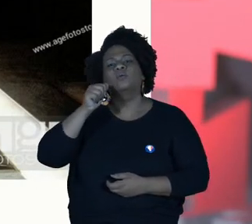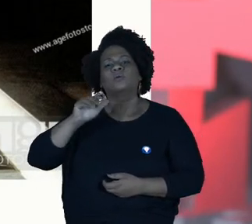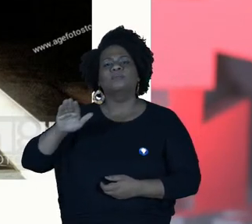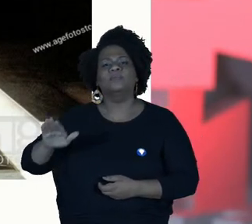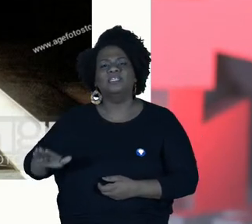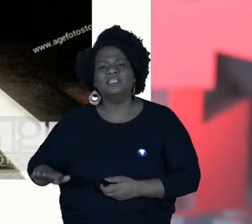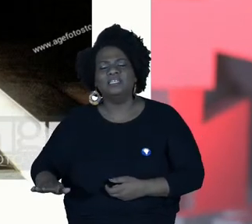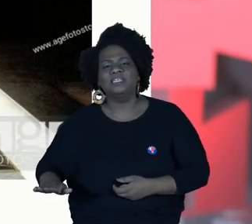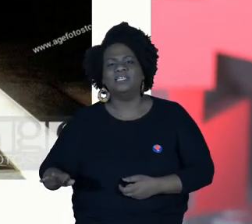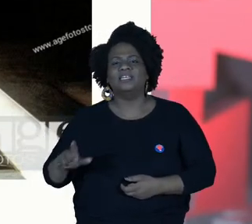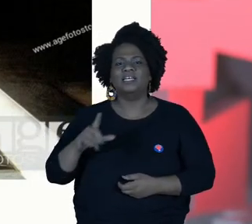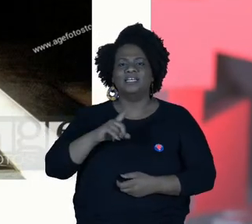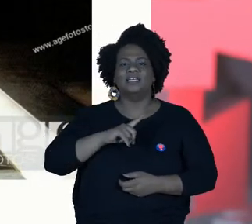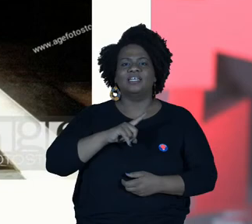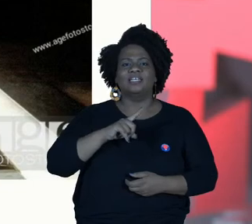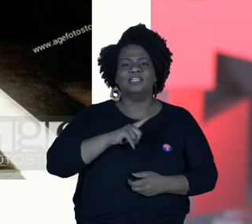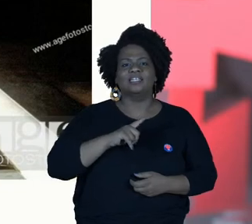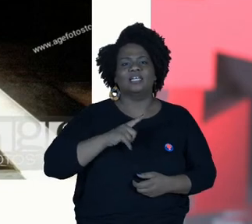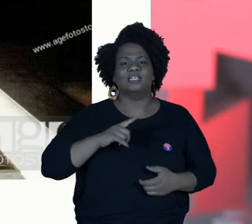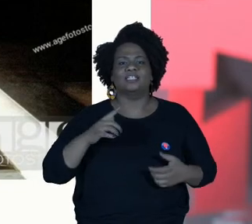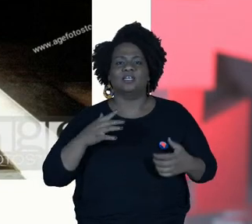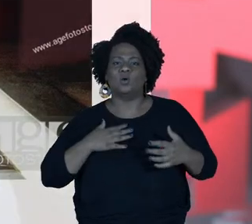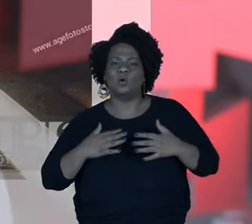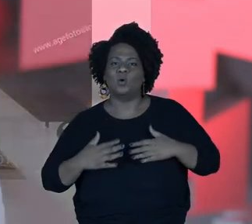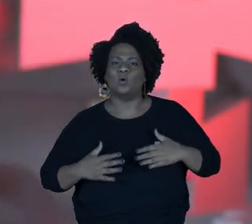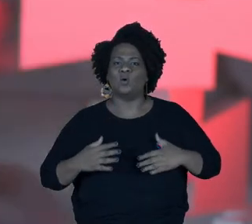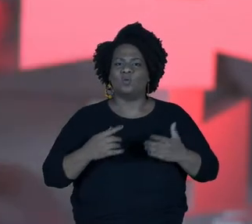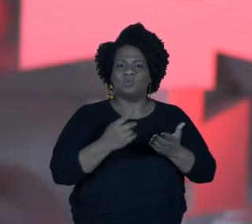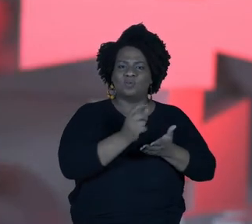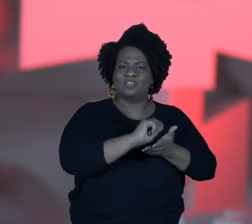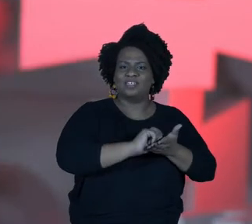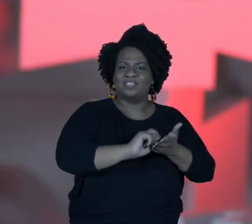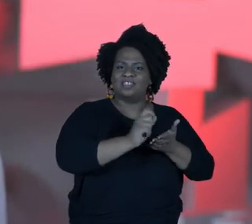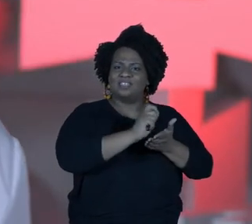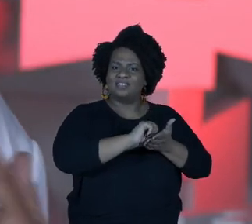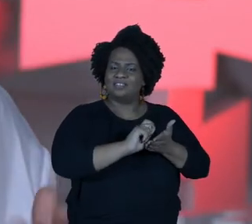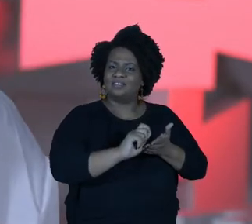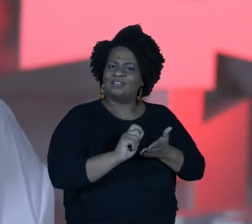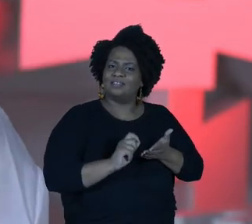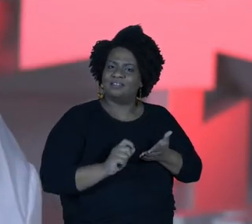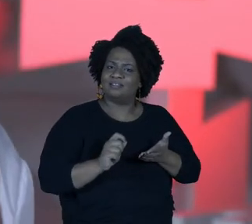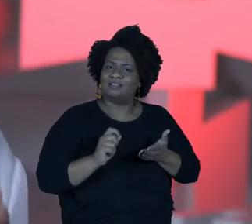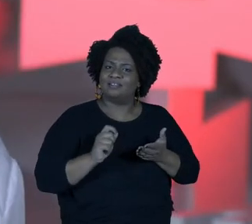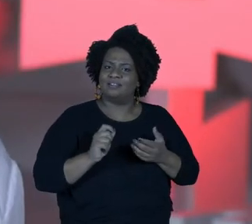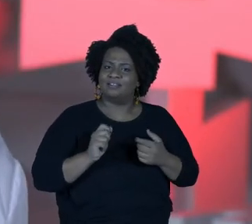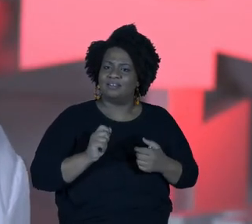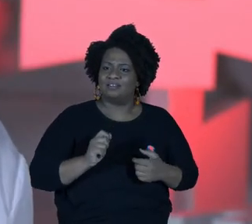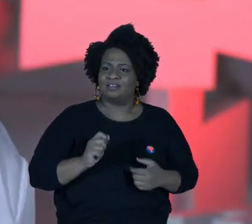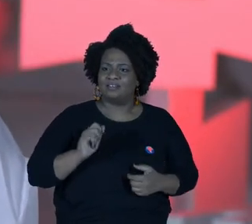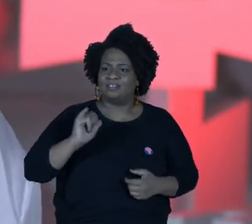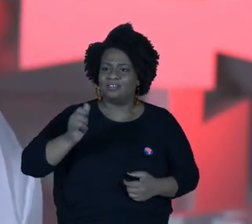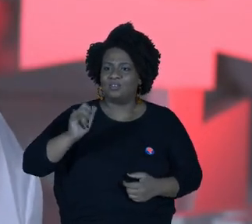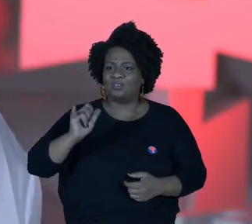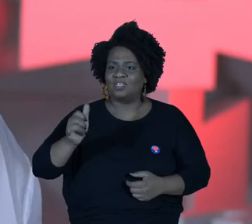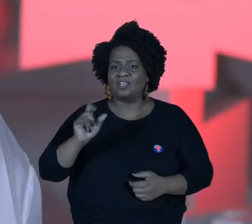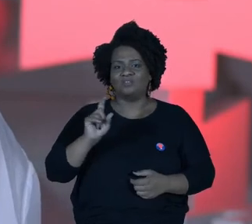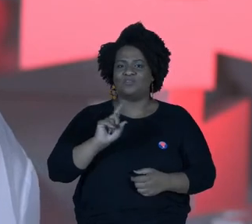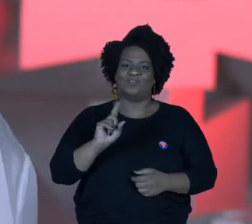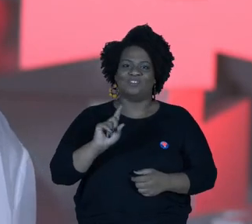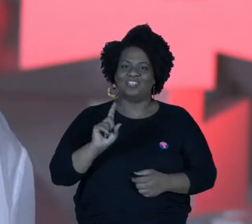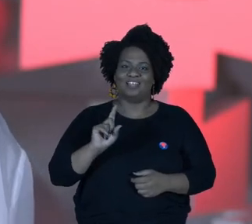japonesa, que tem no corpo escrita e busca um amante, escreve no corpo. Então, a gente poderia contar essa história, mas eu não vou contar essa